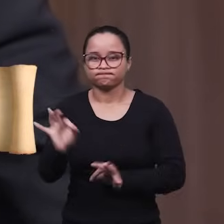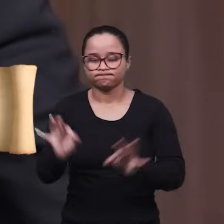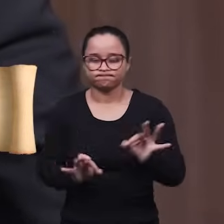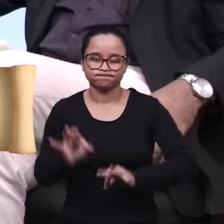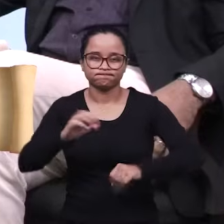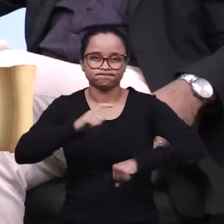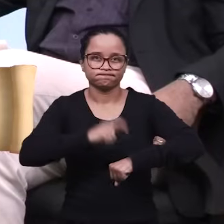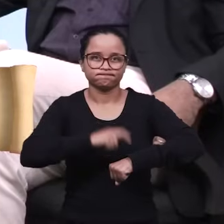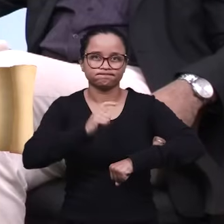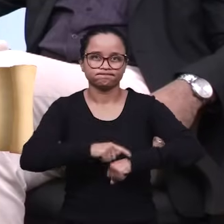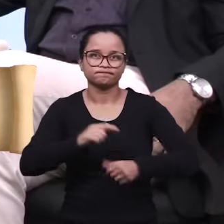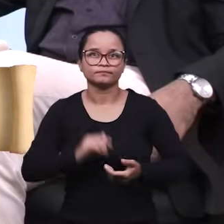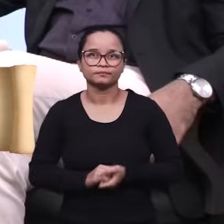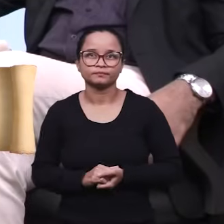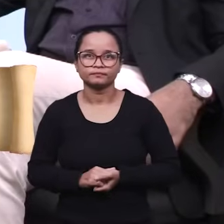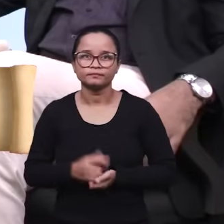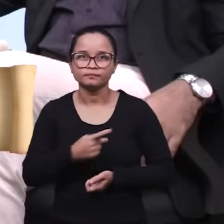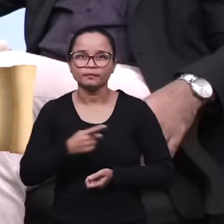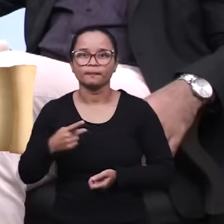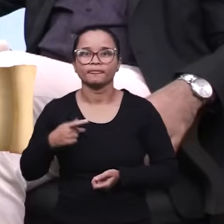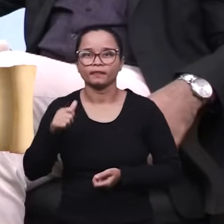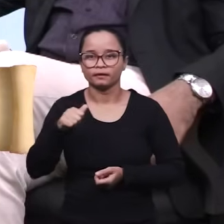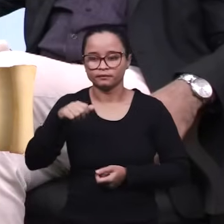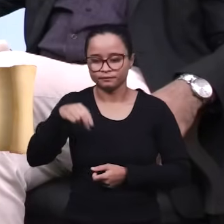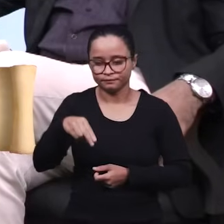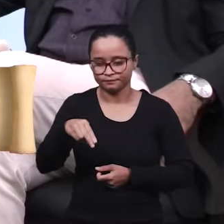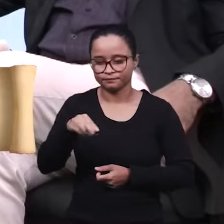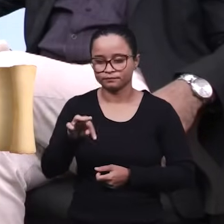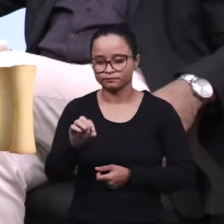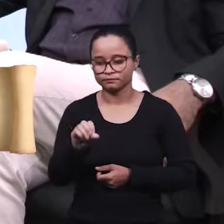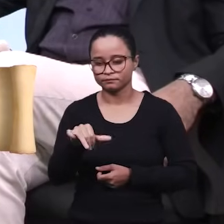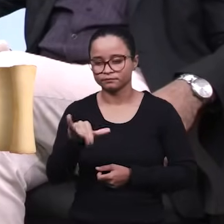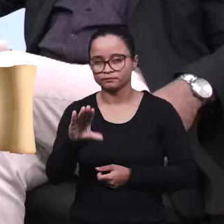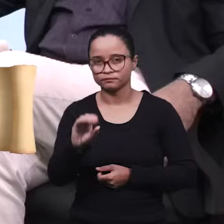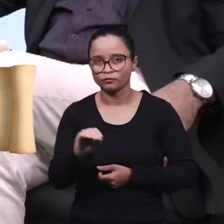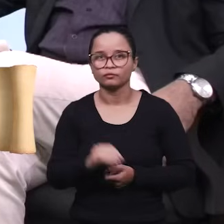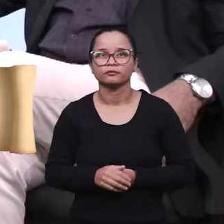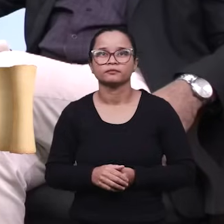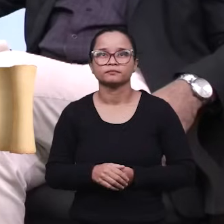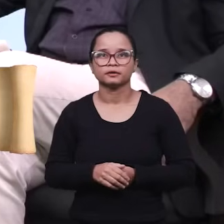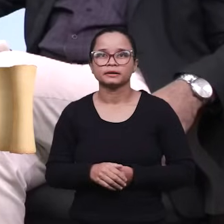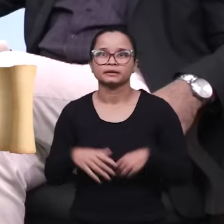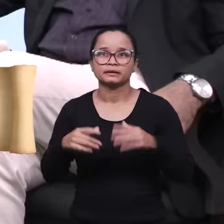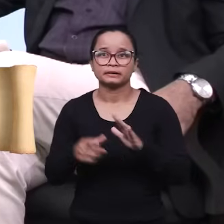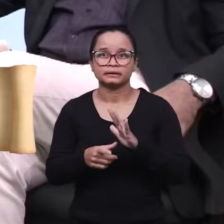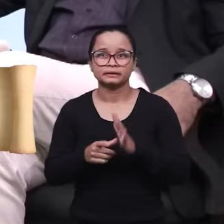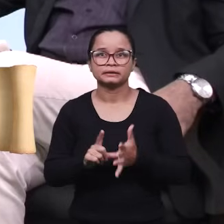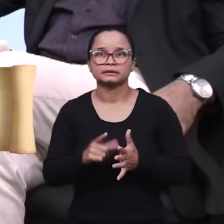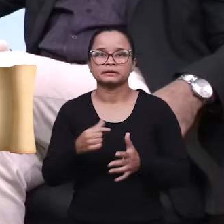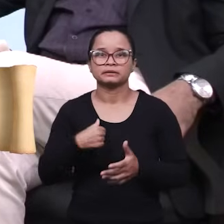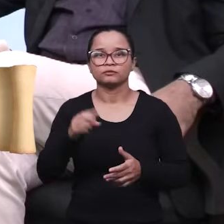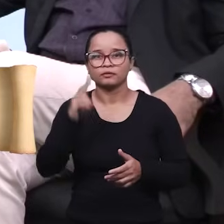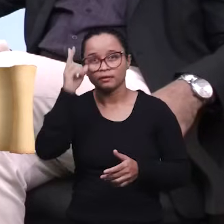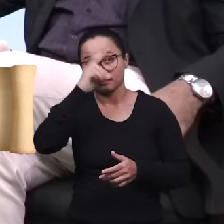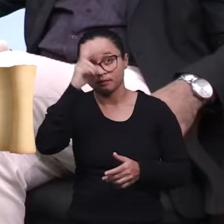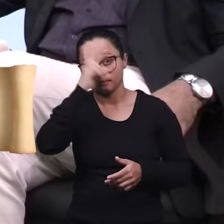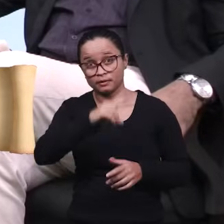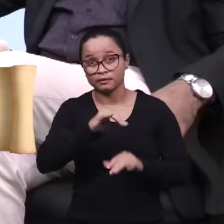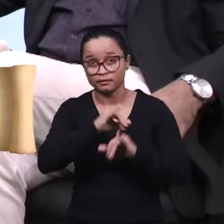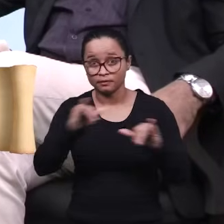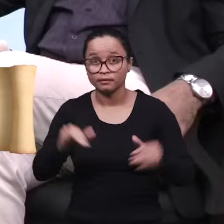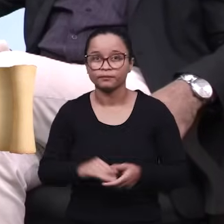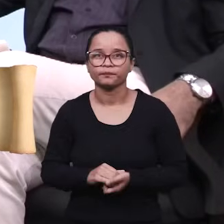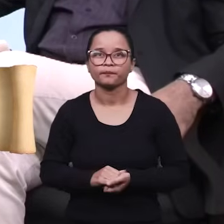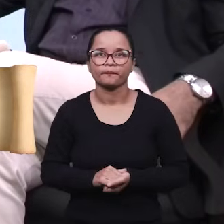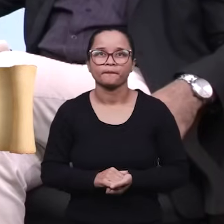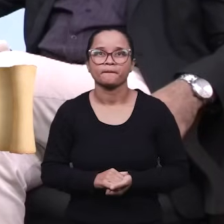momento. O pastor Antônio Carlos vai fazer essa colocação. Antes eu só queria lembrar aqui, né, colocar